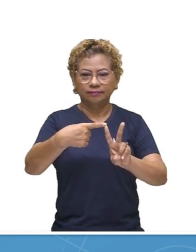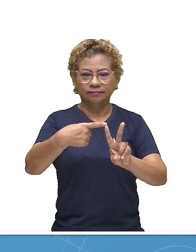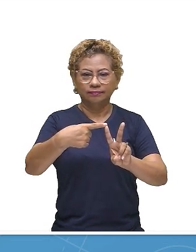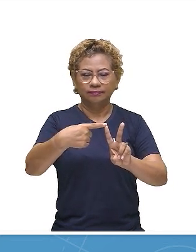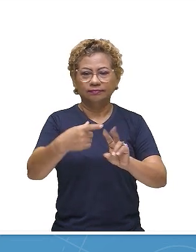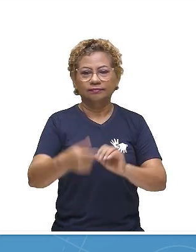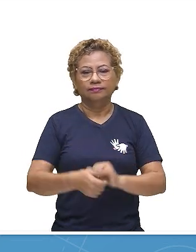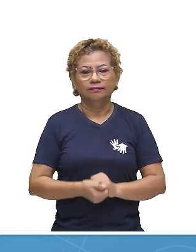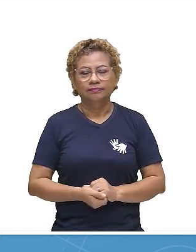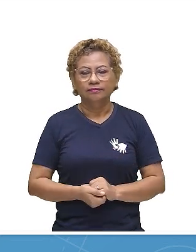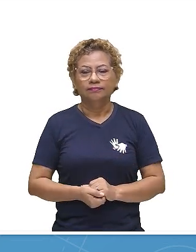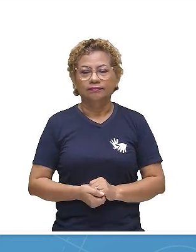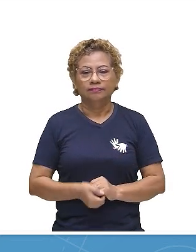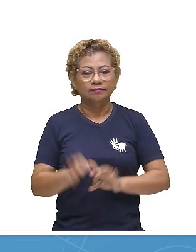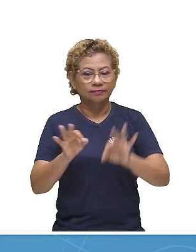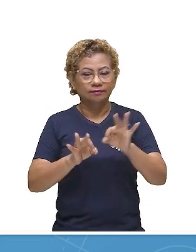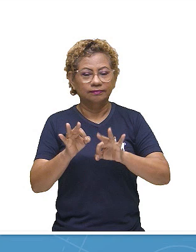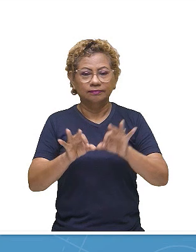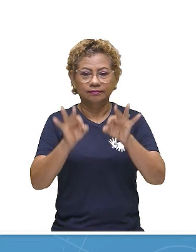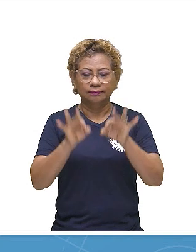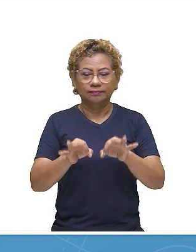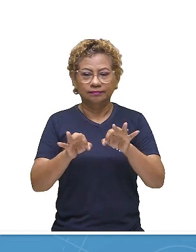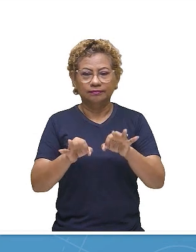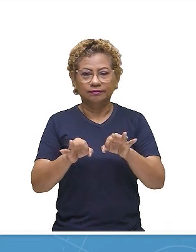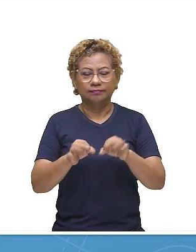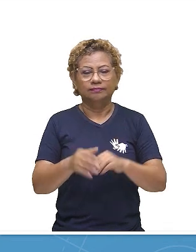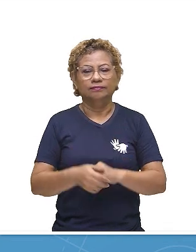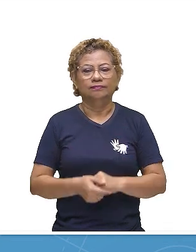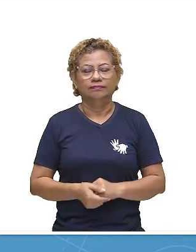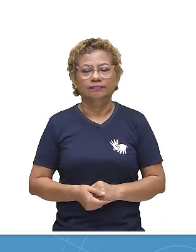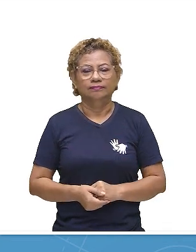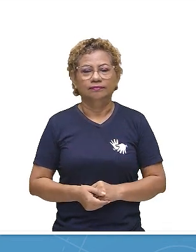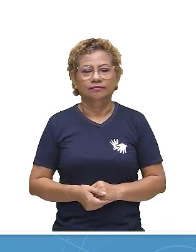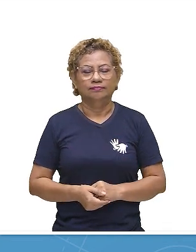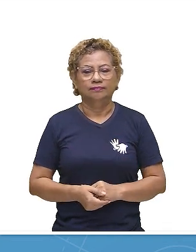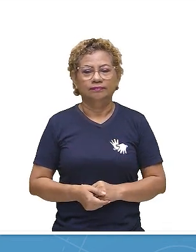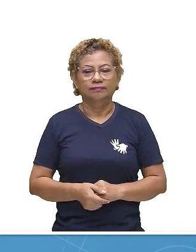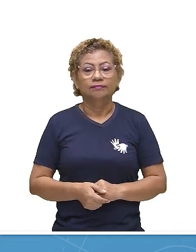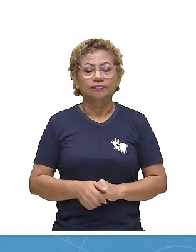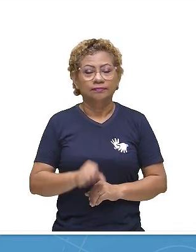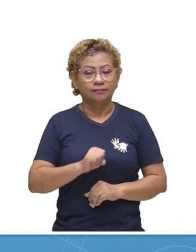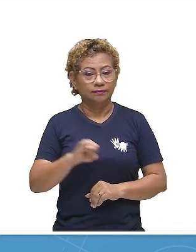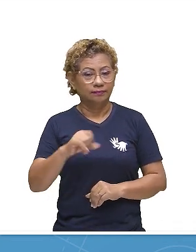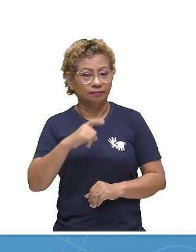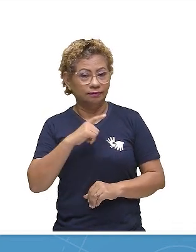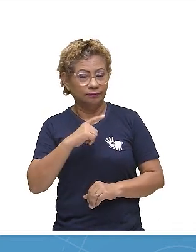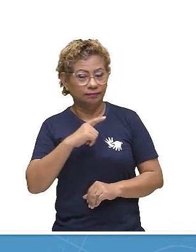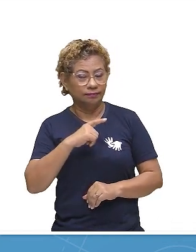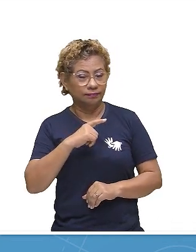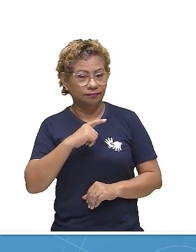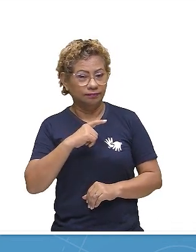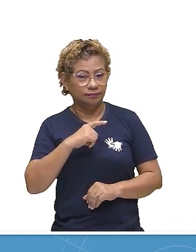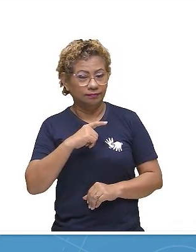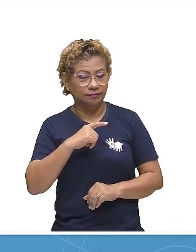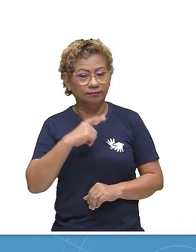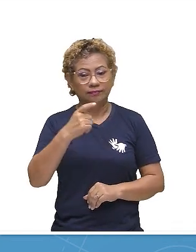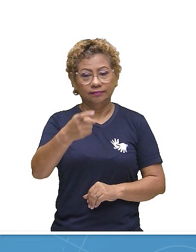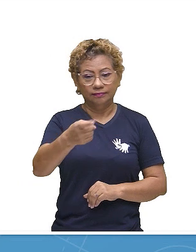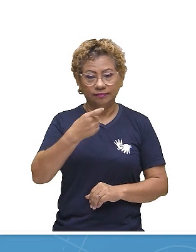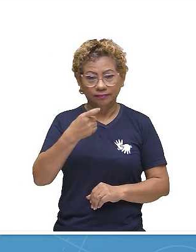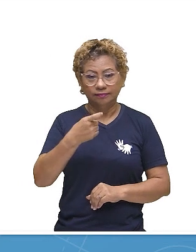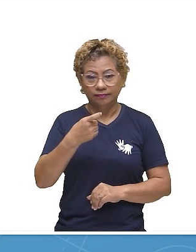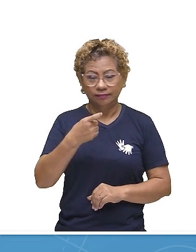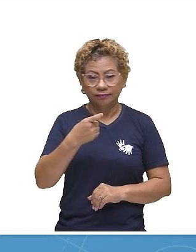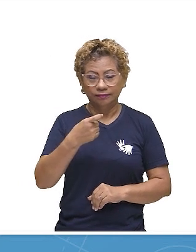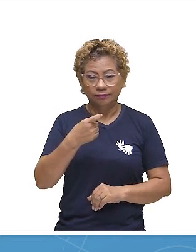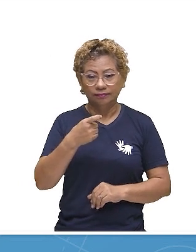Deixa eu colocar aqui já direto para a gente economizar espaço. Se eu tenho x ao quadrado igual a 25, então eu tenho que dizer que x vai